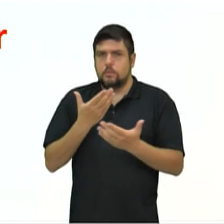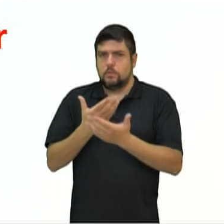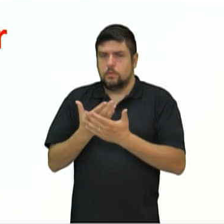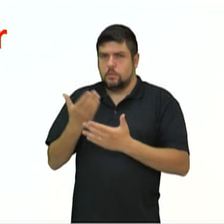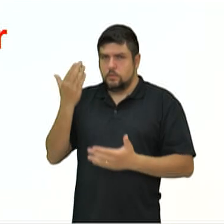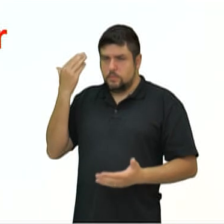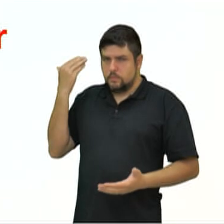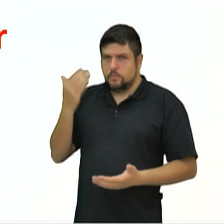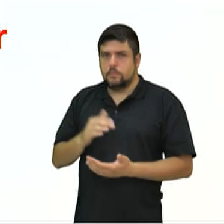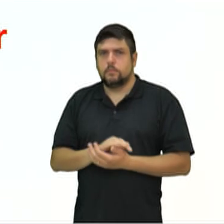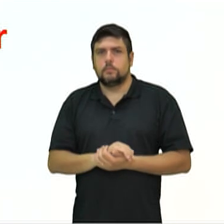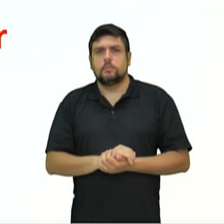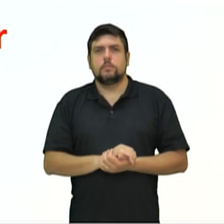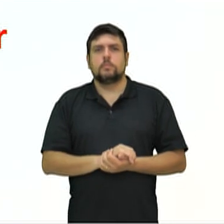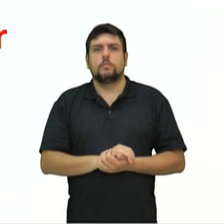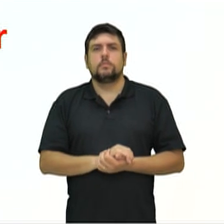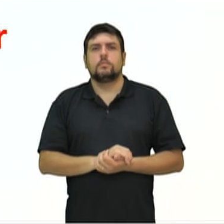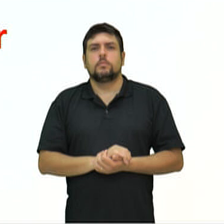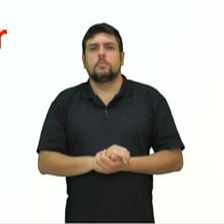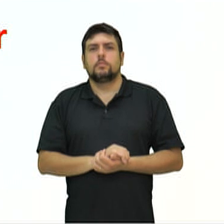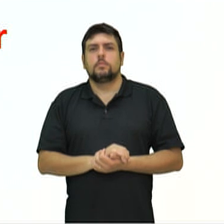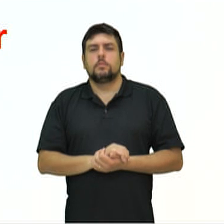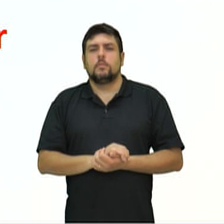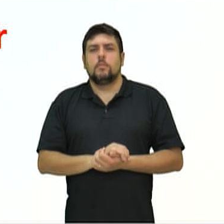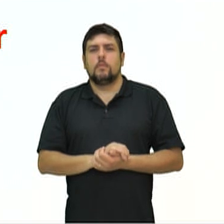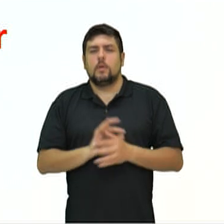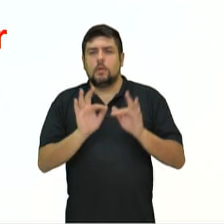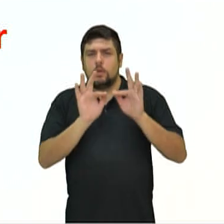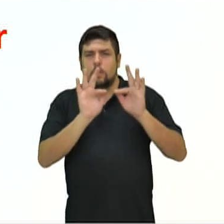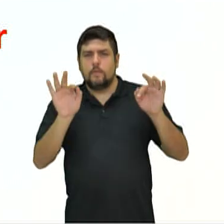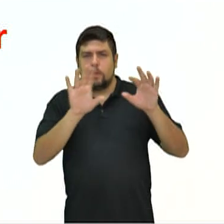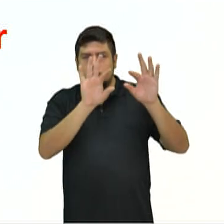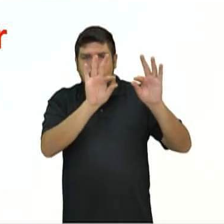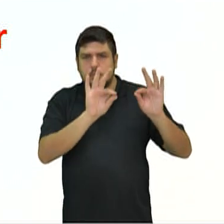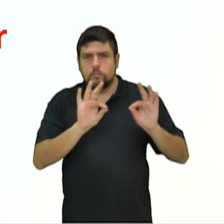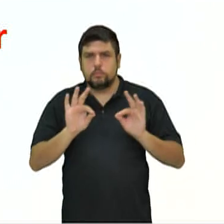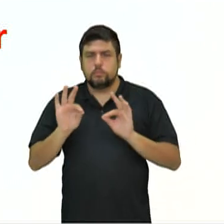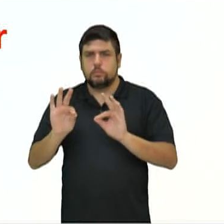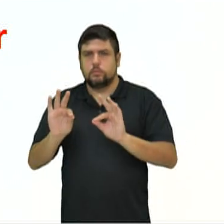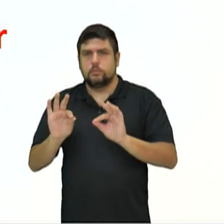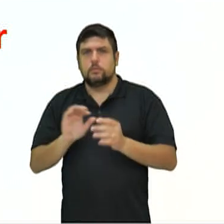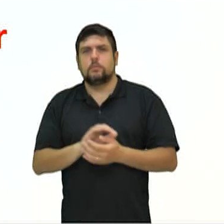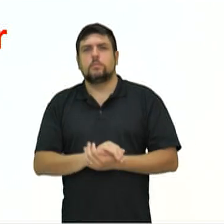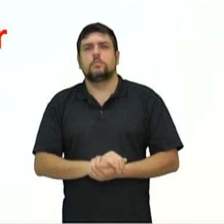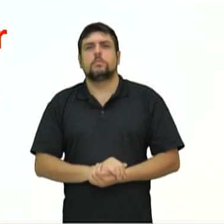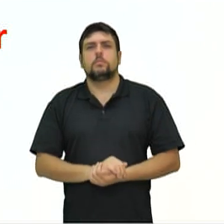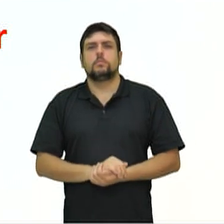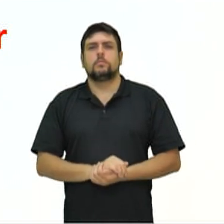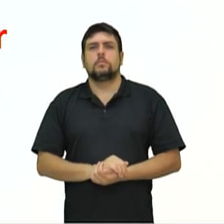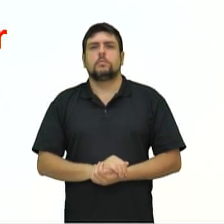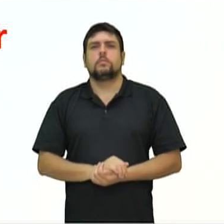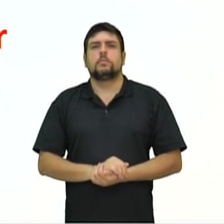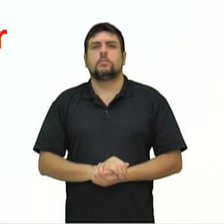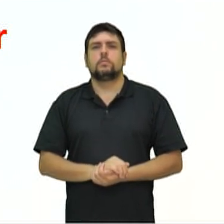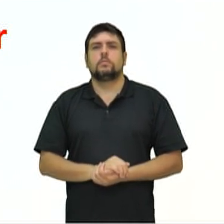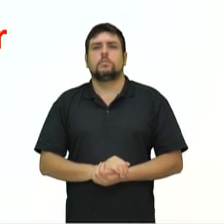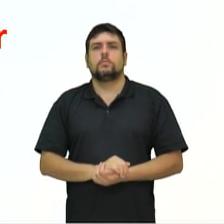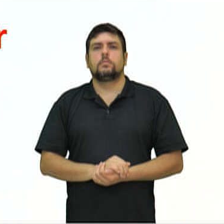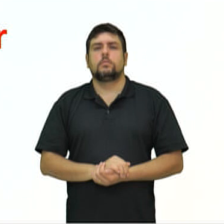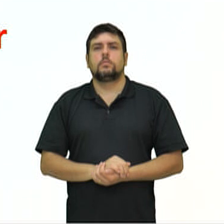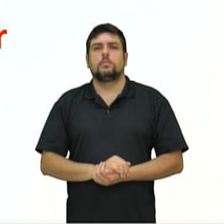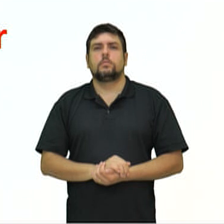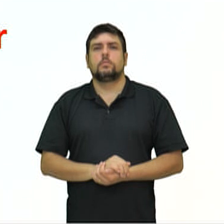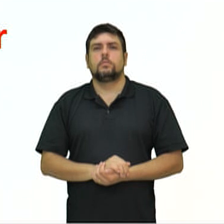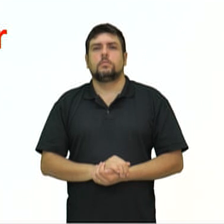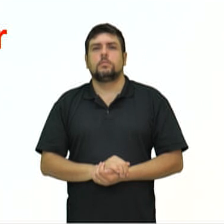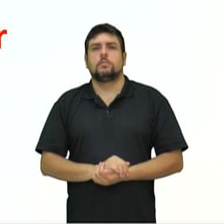Da própria citação eu tirei um exemplo, quando ele fala assim, ó, but there's no excuse for anyone to work harder than